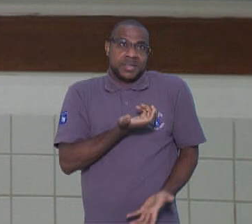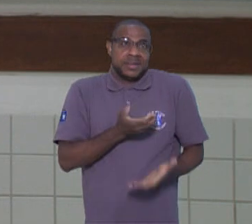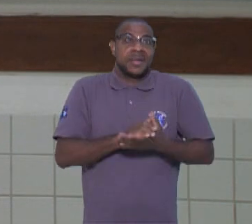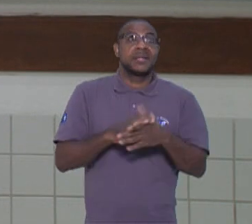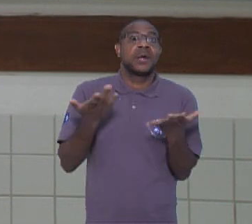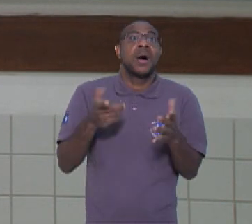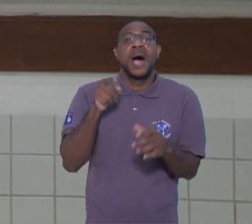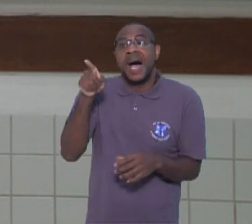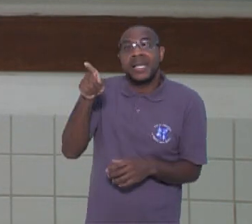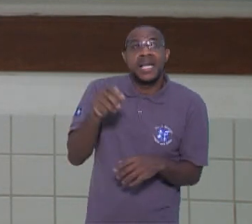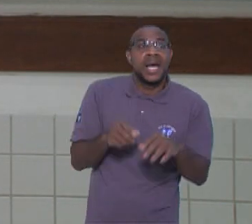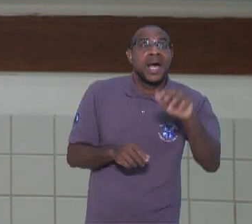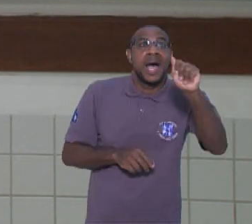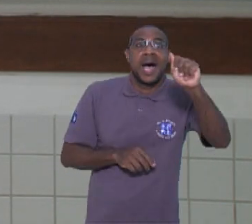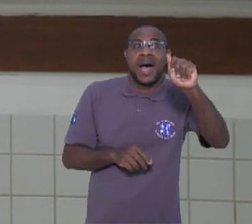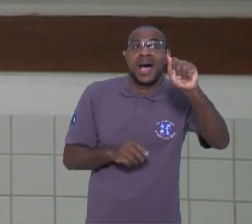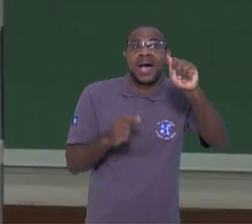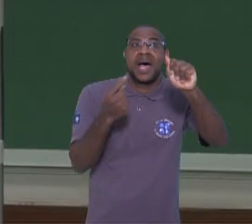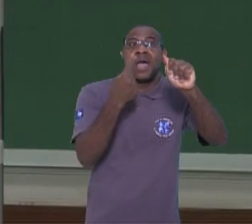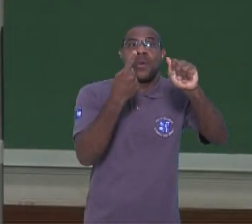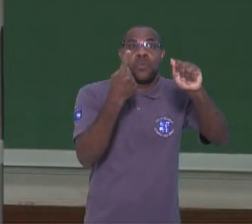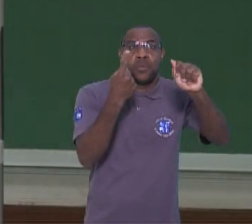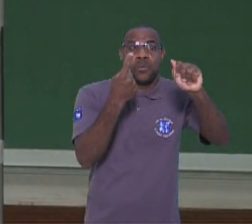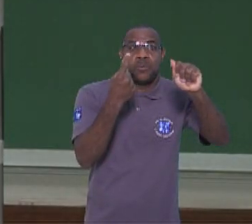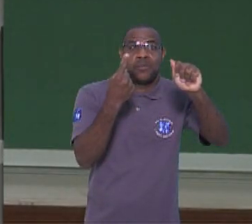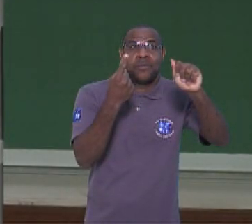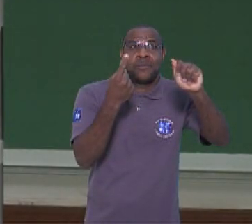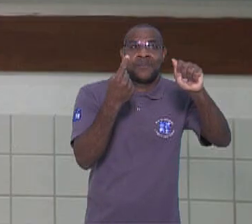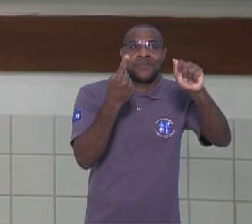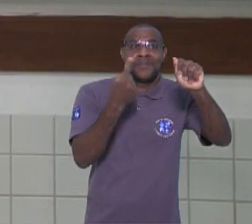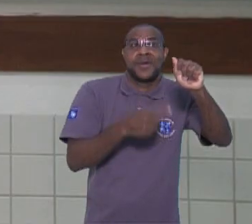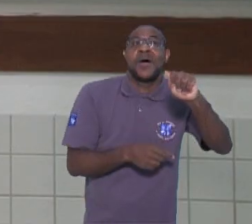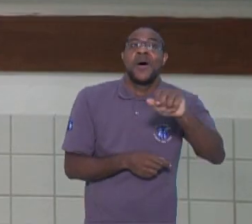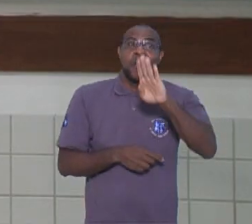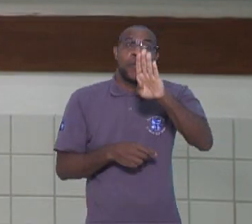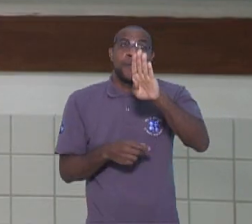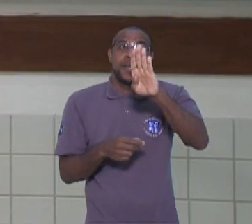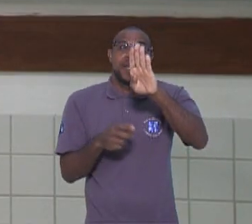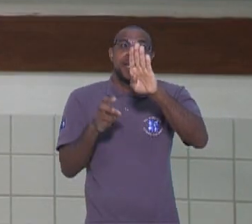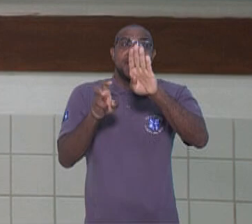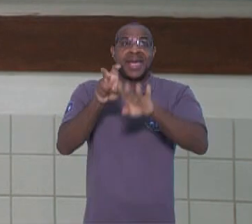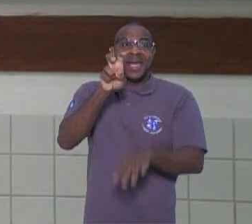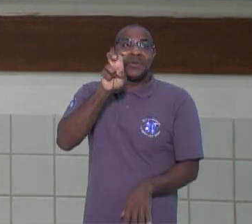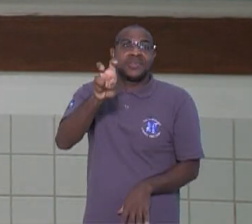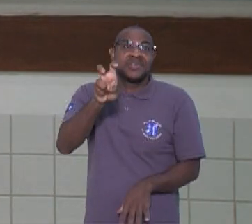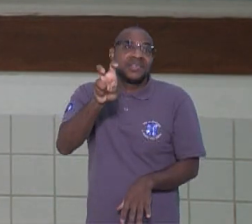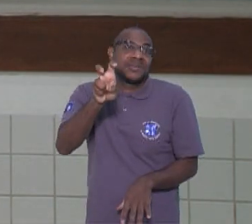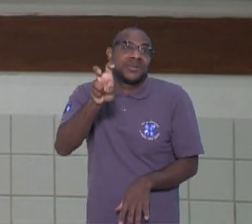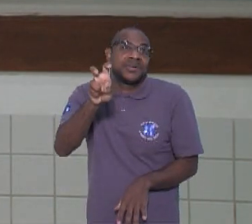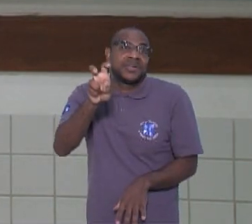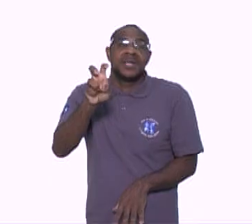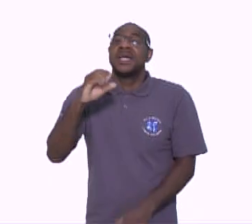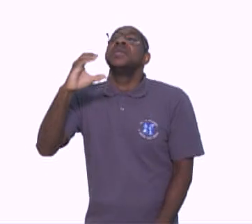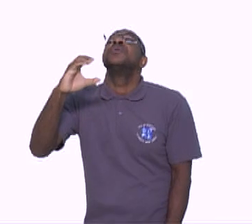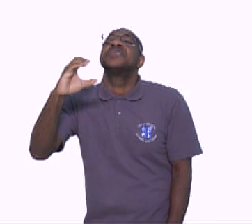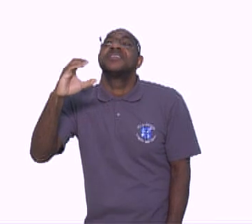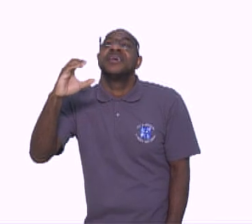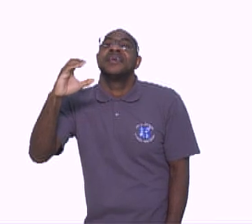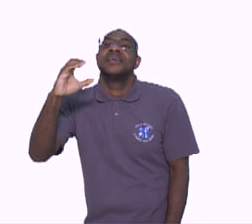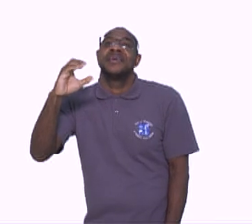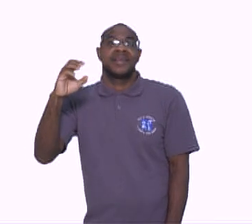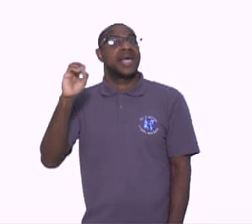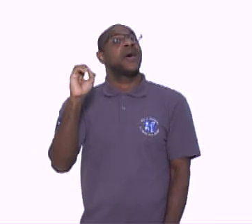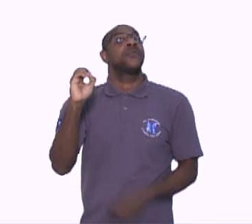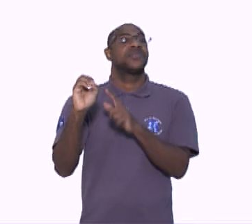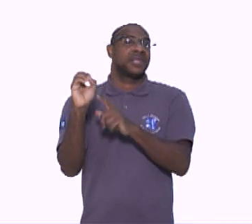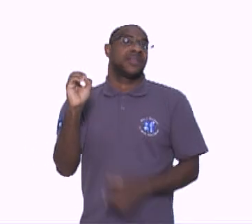é 1, o B é 5 e o C é 0, amiguinho. É 0. Ele não está aparecendo. Então, toda vez que